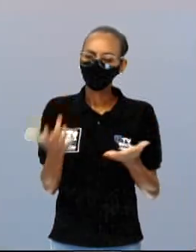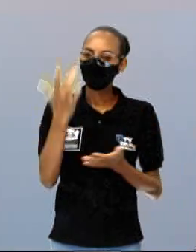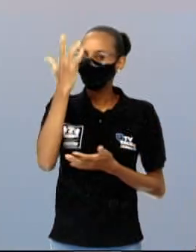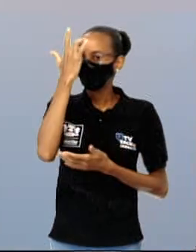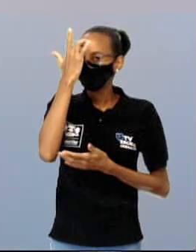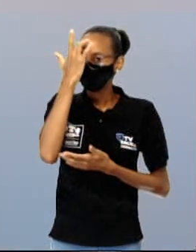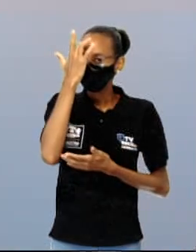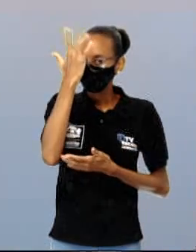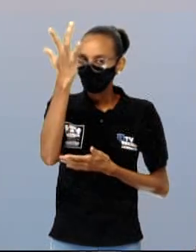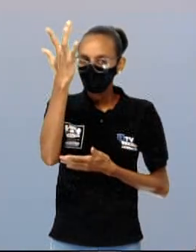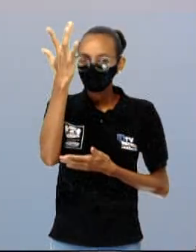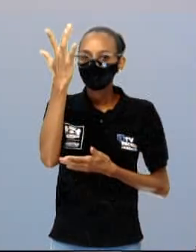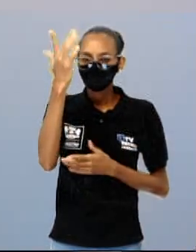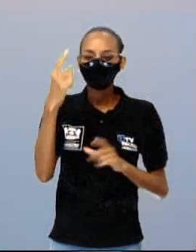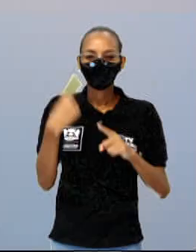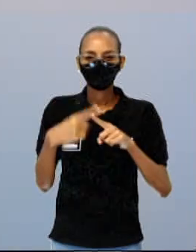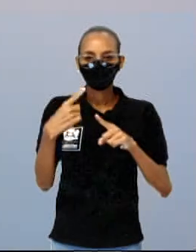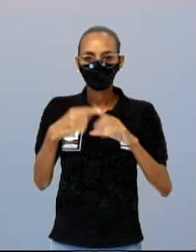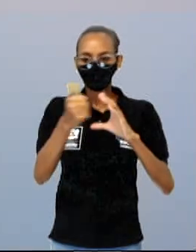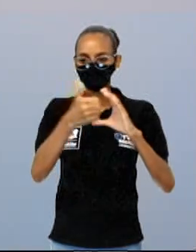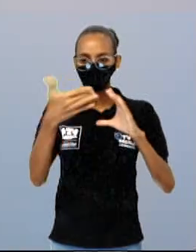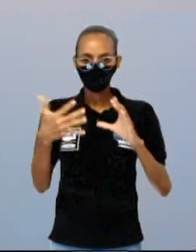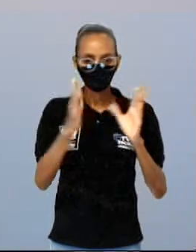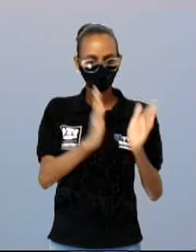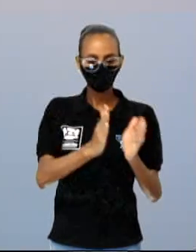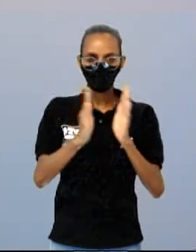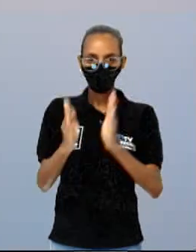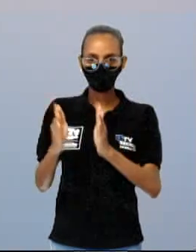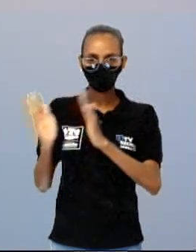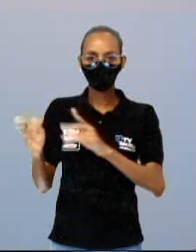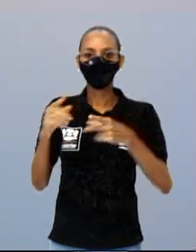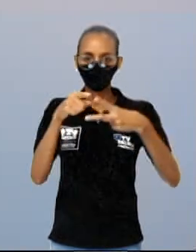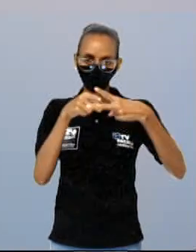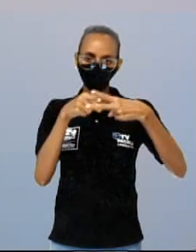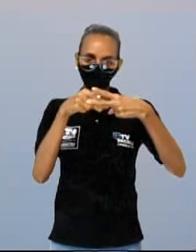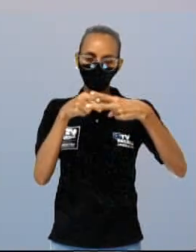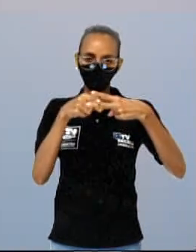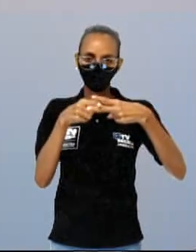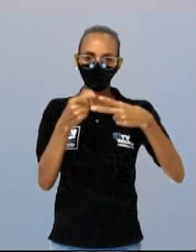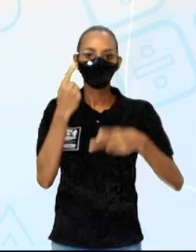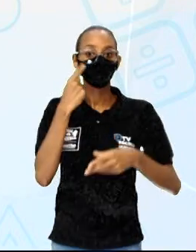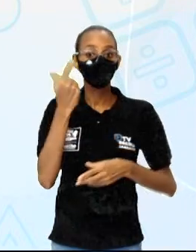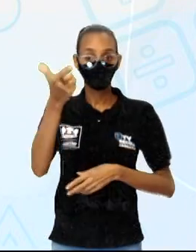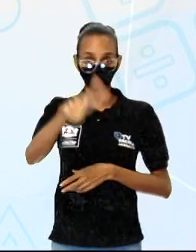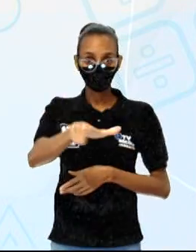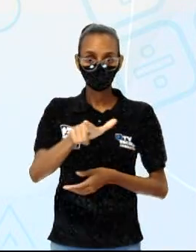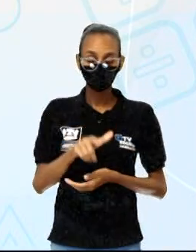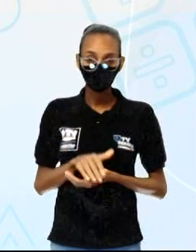na hora da classificação desses ângulos. Vamos a mais uma aqui?